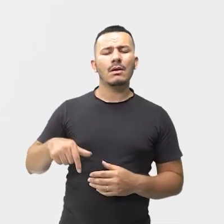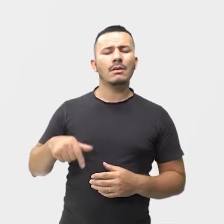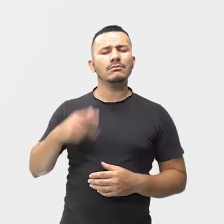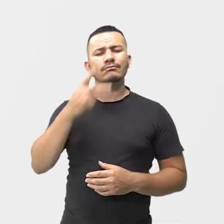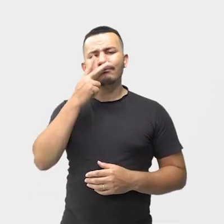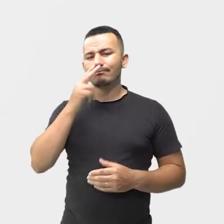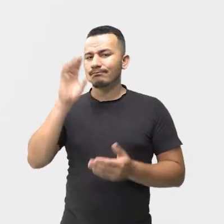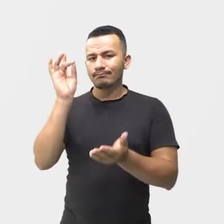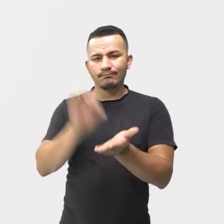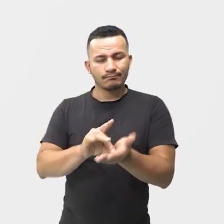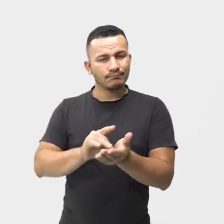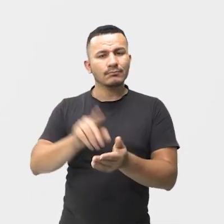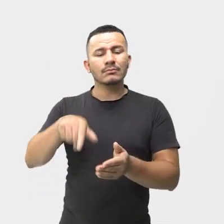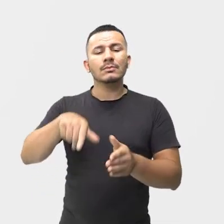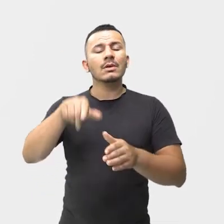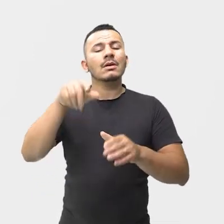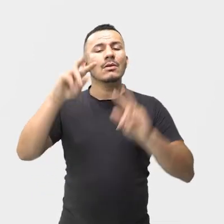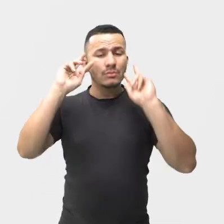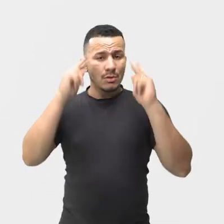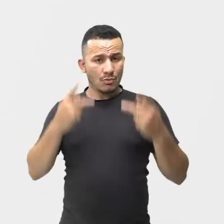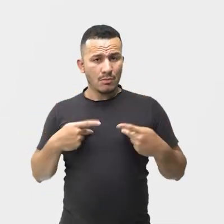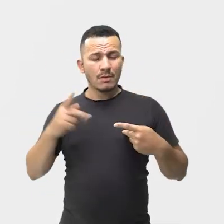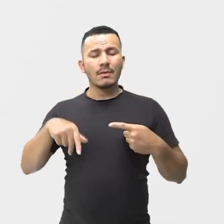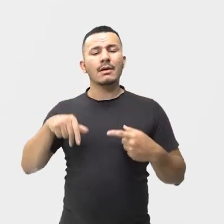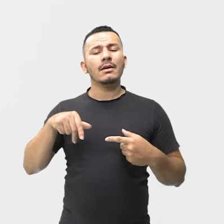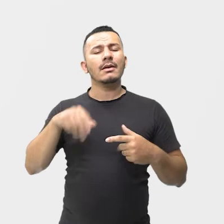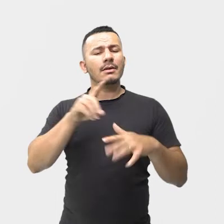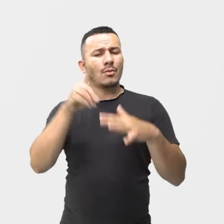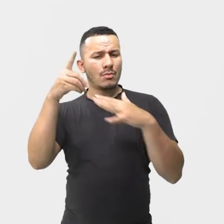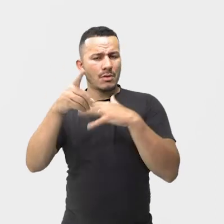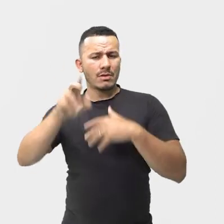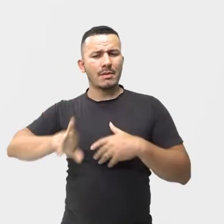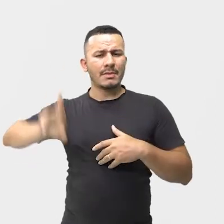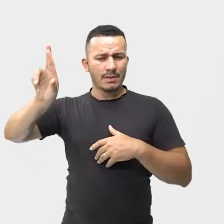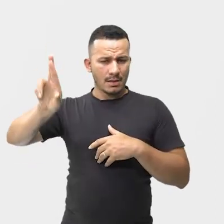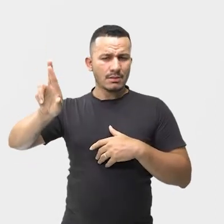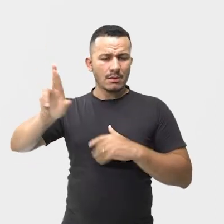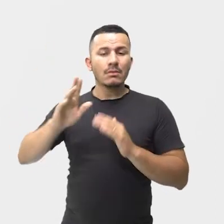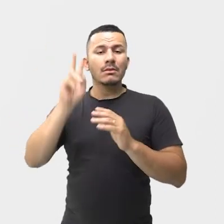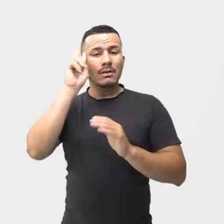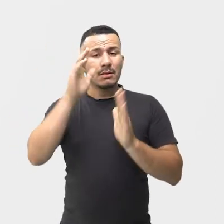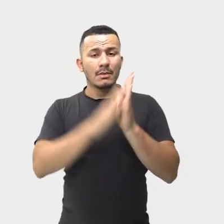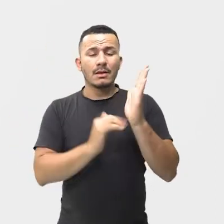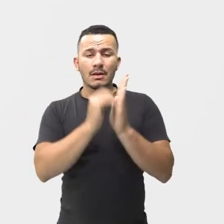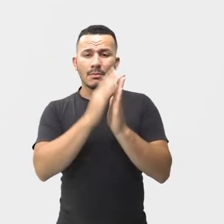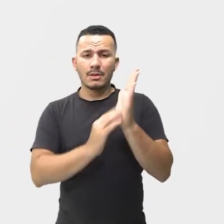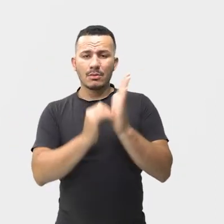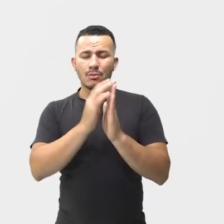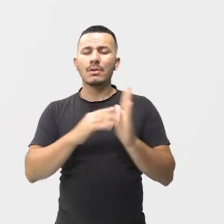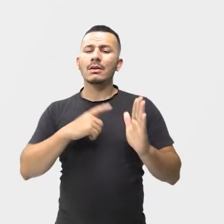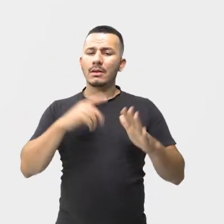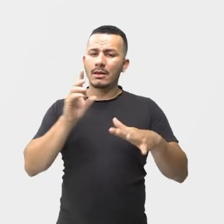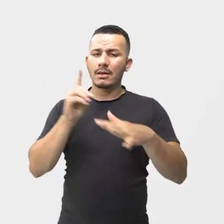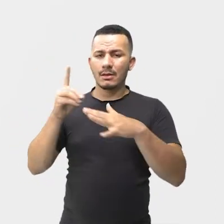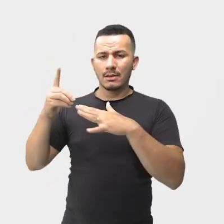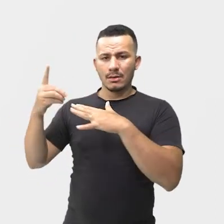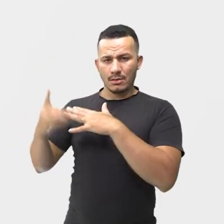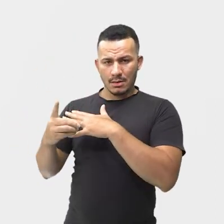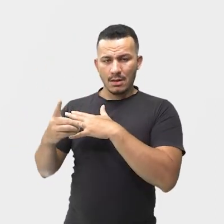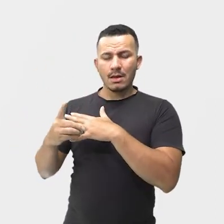um deus, certo? E na pintura, como vocês viram, havia, né, os deuses que